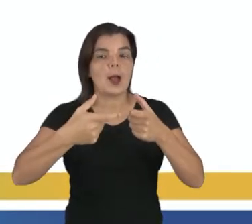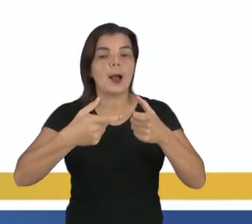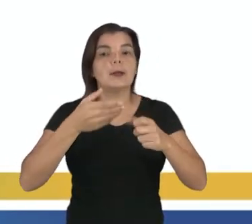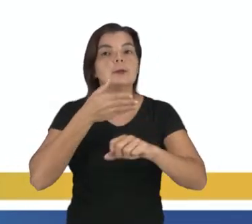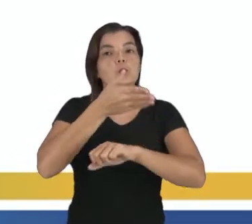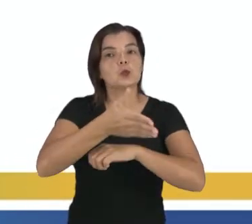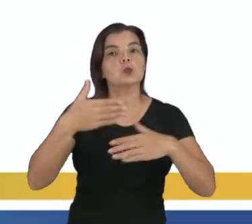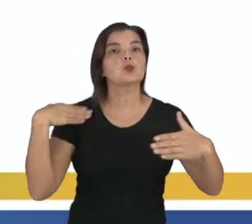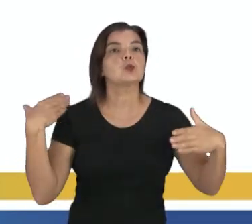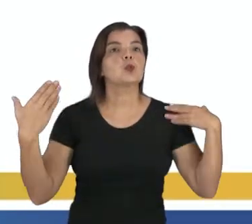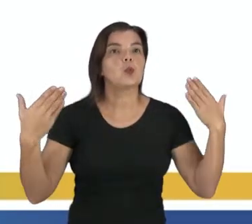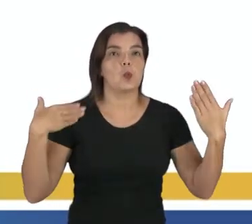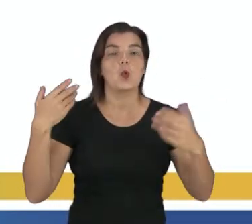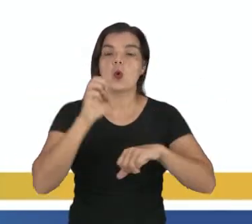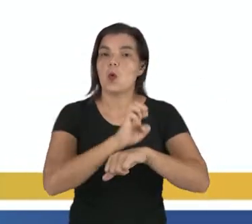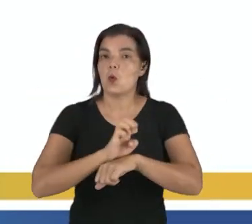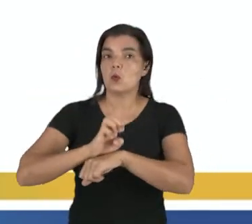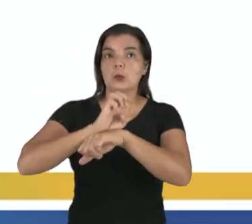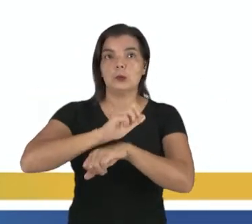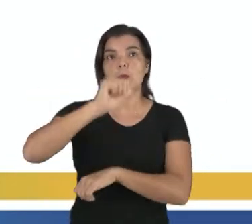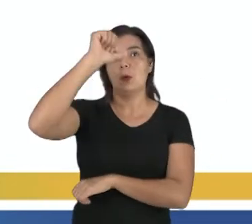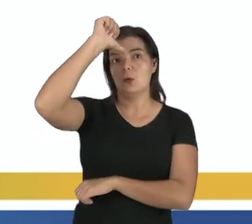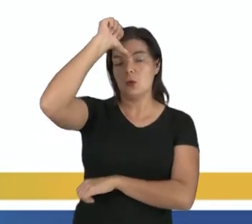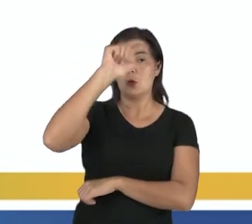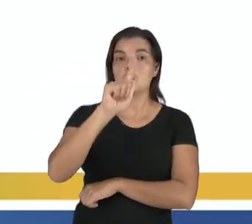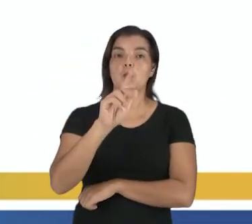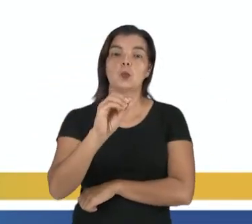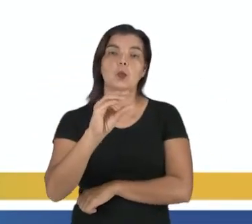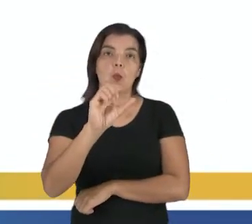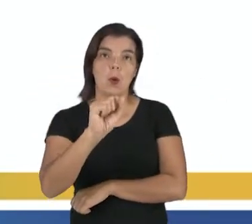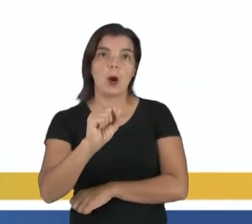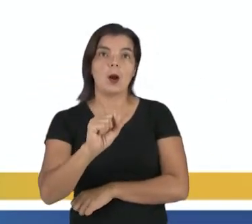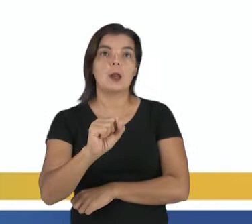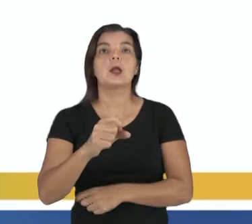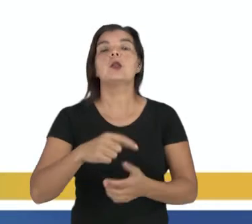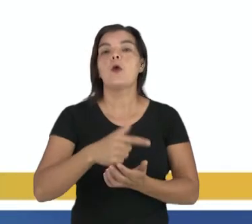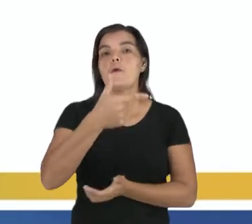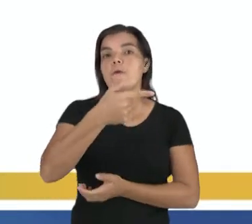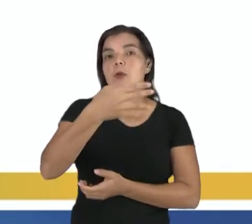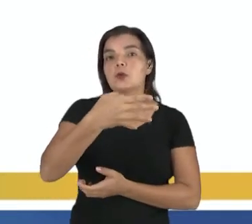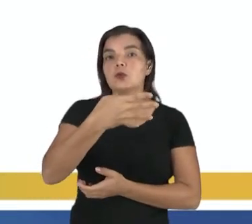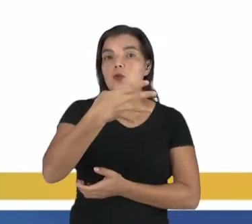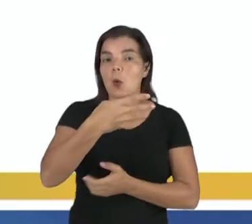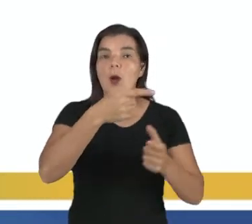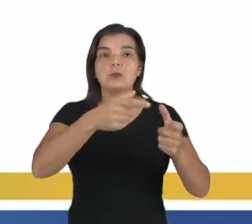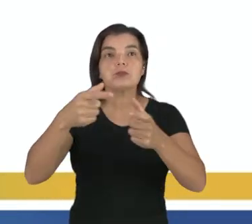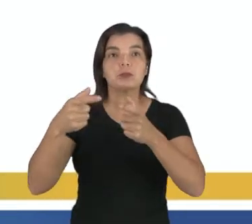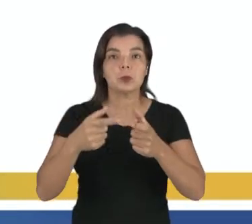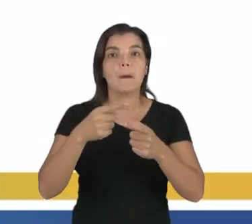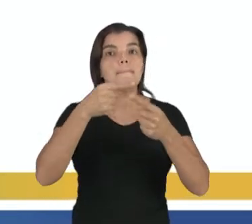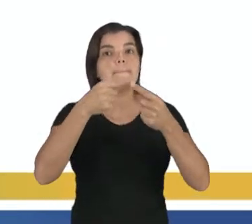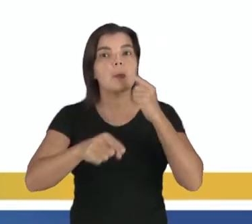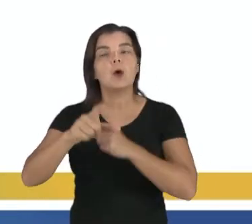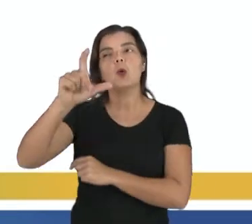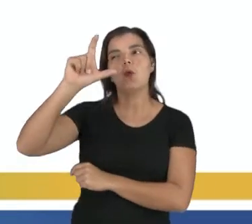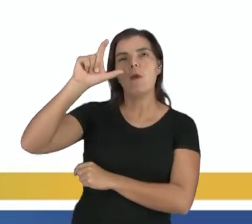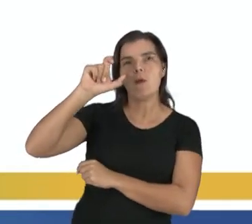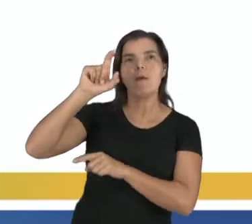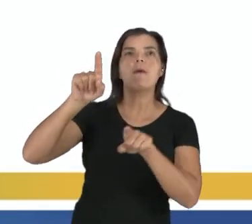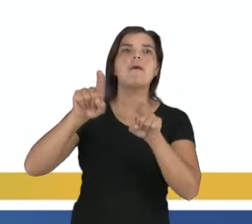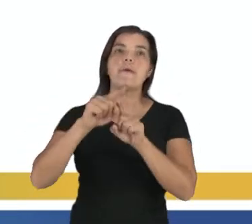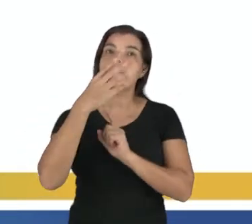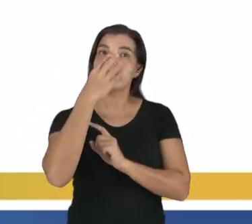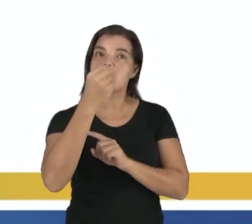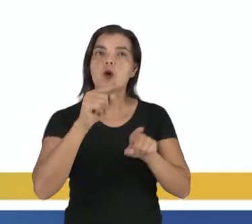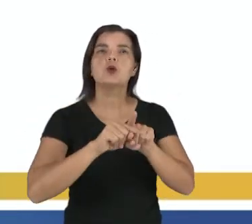turísticos. O estado indiano de Goa estabeleceu 24 áreas onde é proibido tirar selfie. Esses